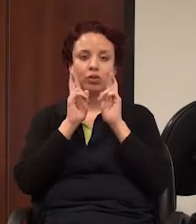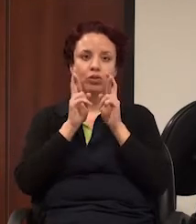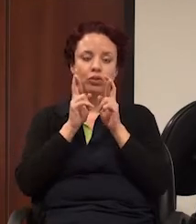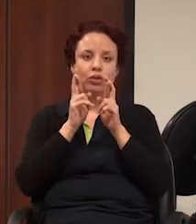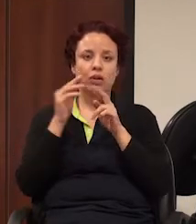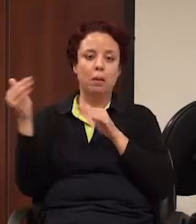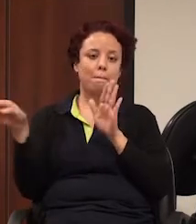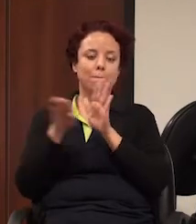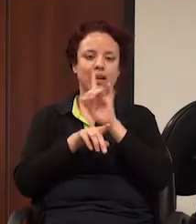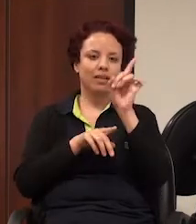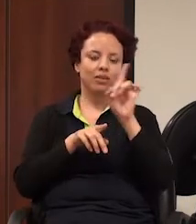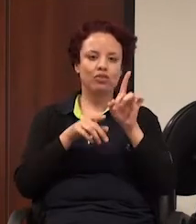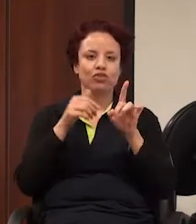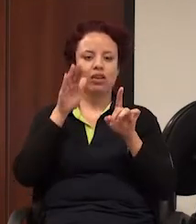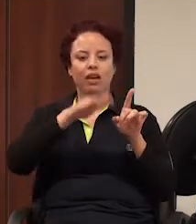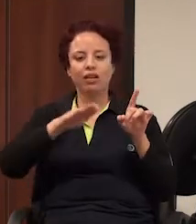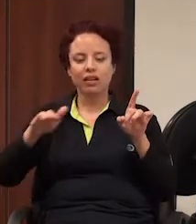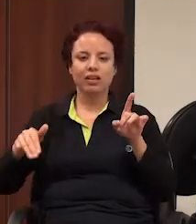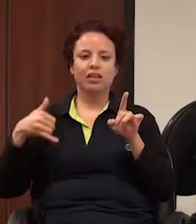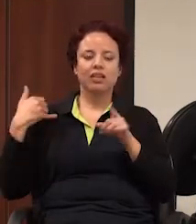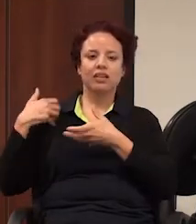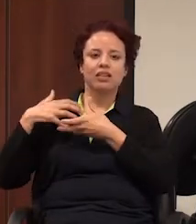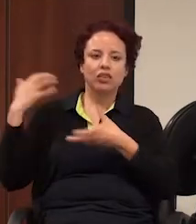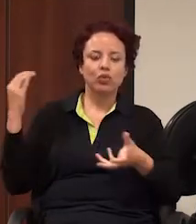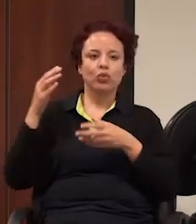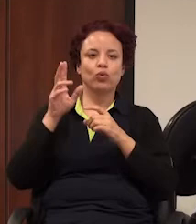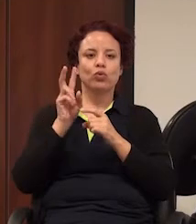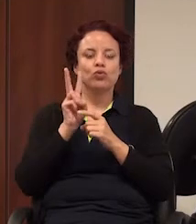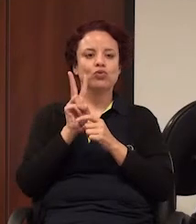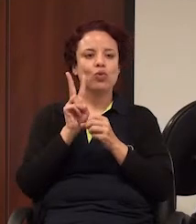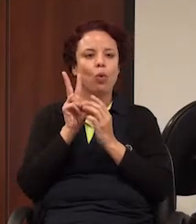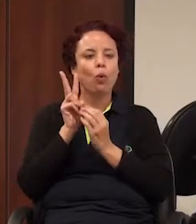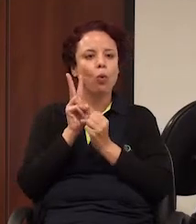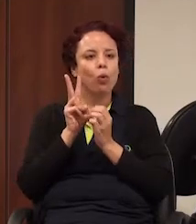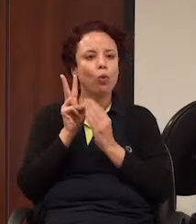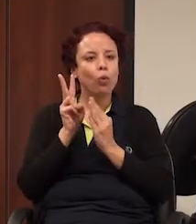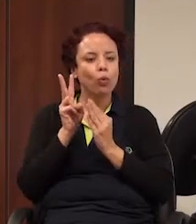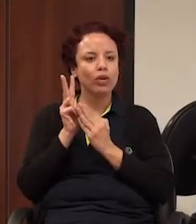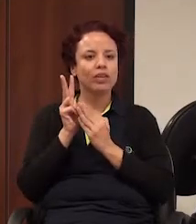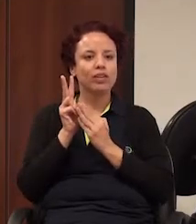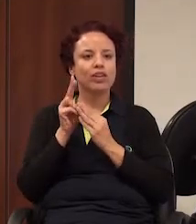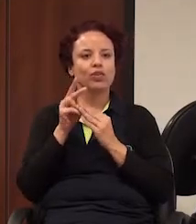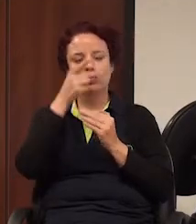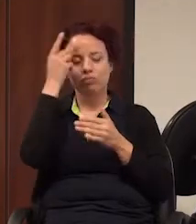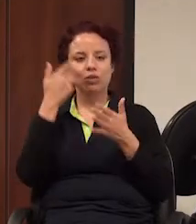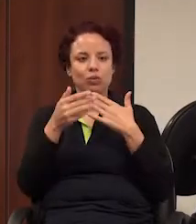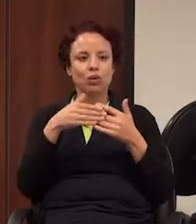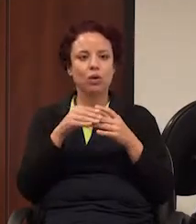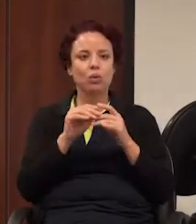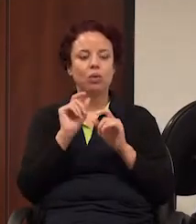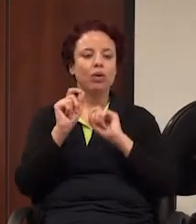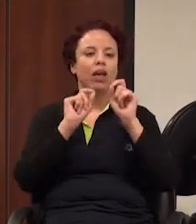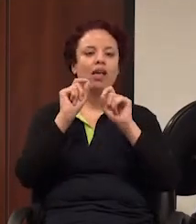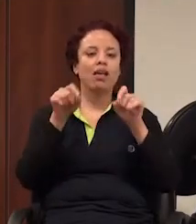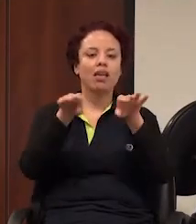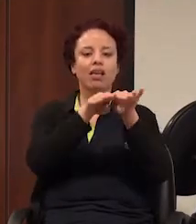um idoso, uma mulher vítima de violência, um índio, ou quem quer que seja, quem que eu vou atender primeiro, quem é mais igual perante a